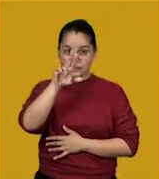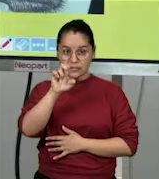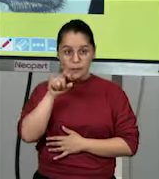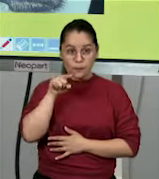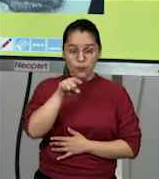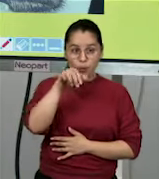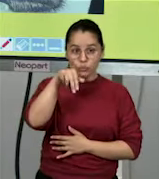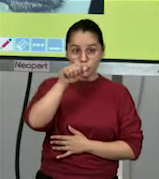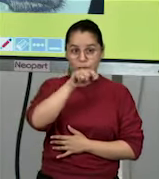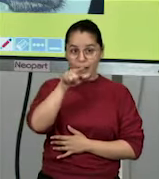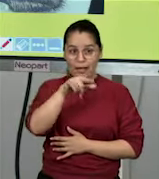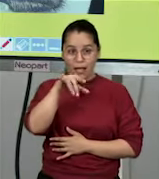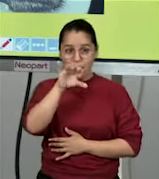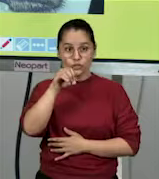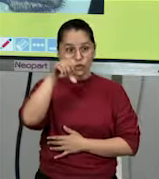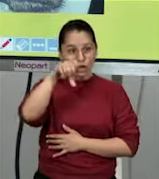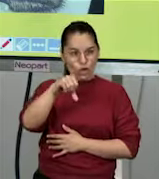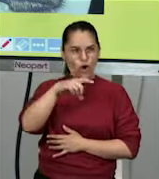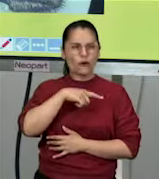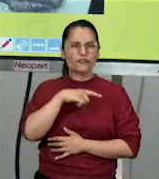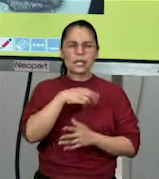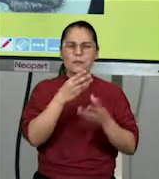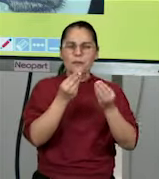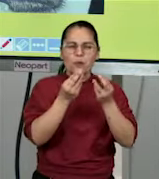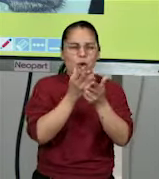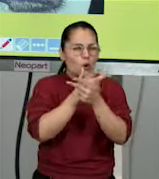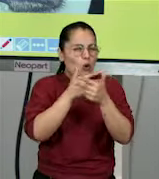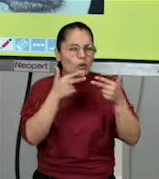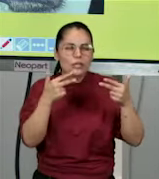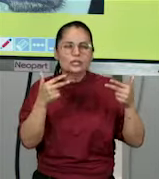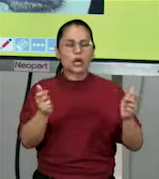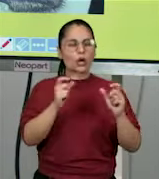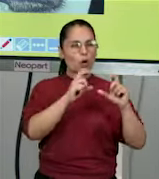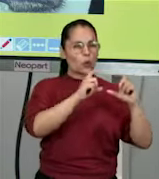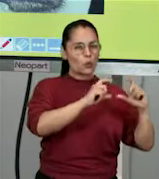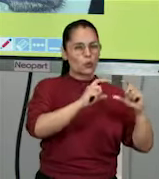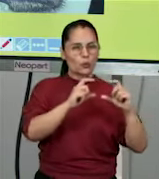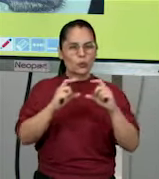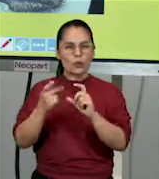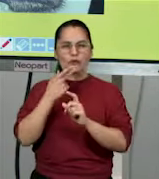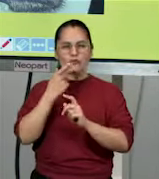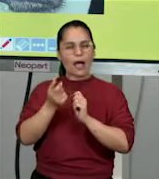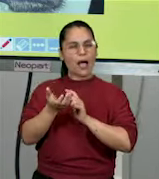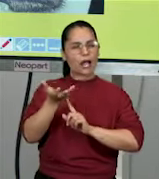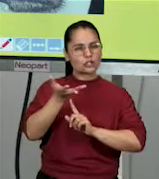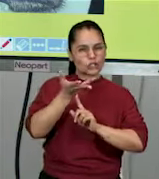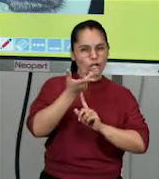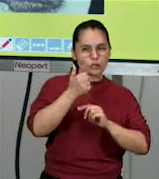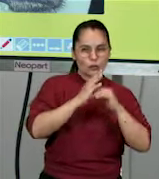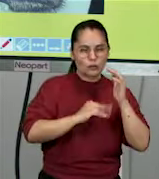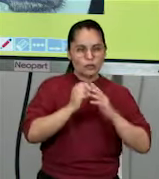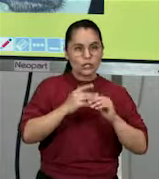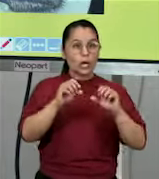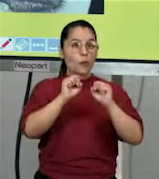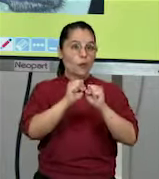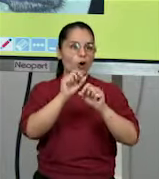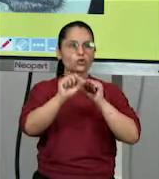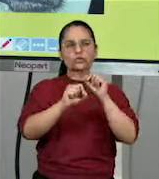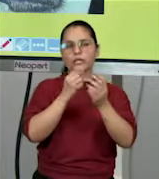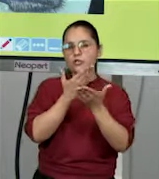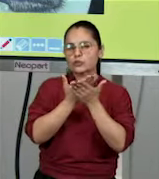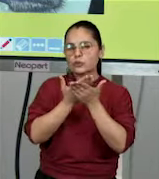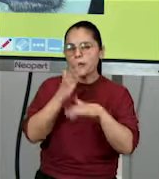andré.mazio9. Lá eu tenho umas imagens de cartoon, umas imagens de estilo, falo um pouco sobre a vida de alguns artistas e a gente pode então estudar um